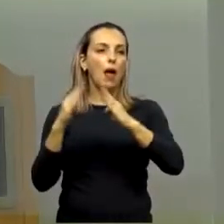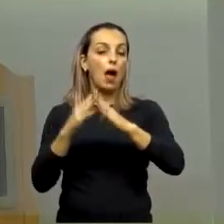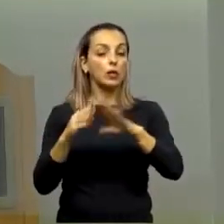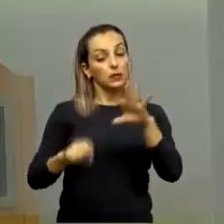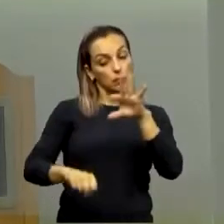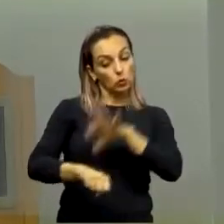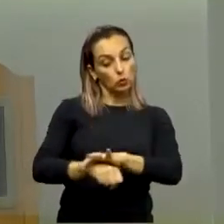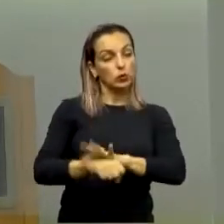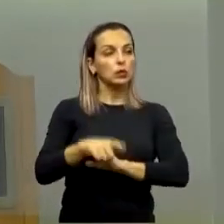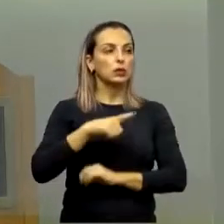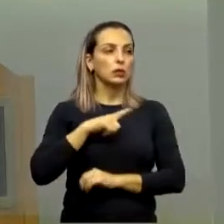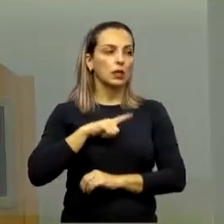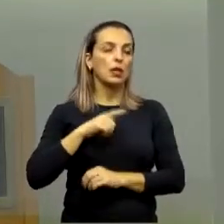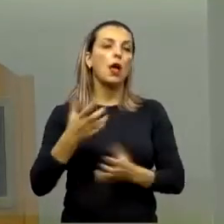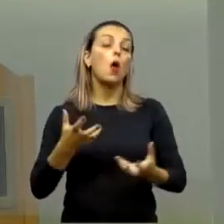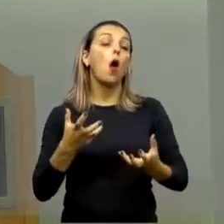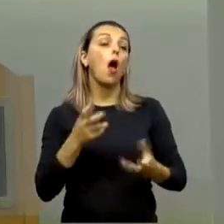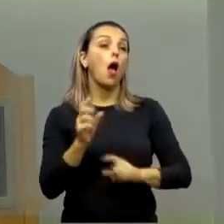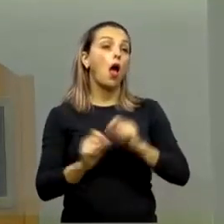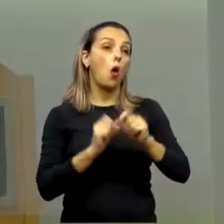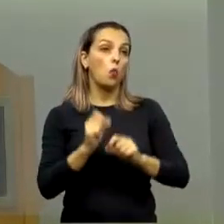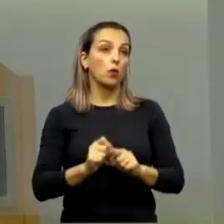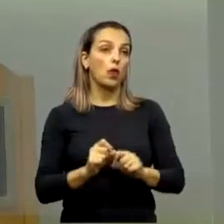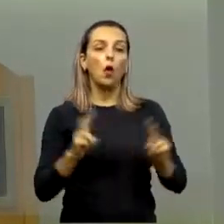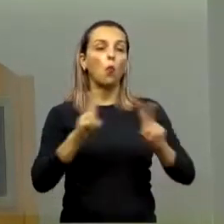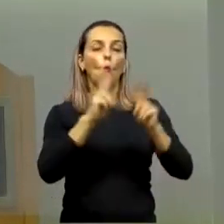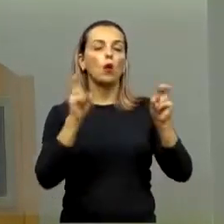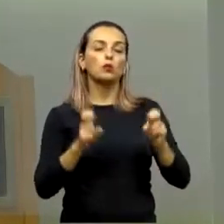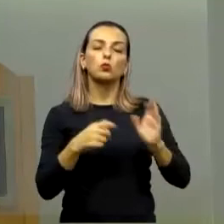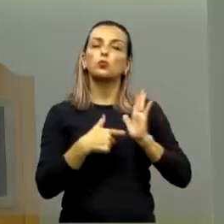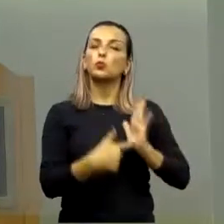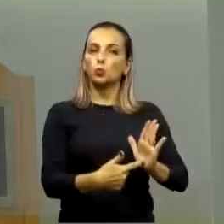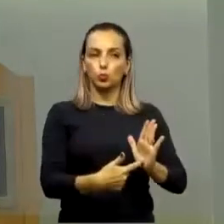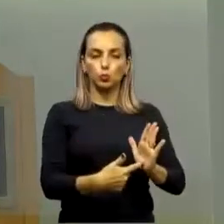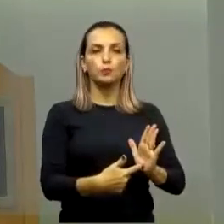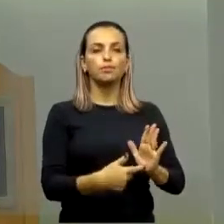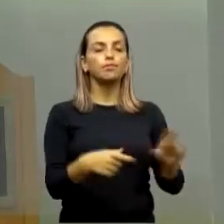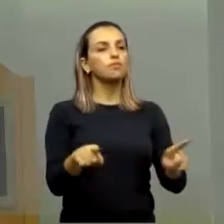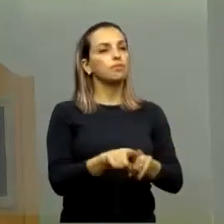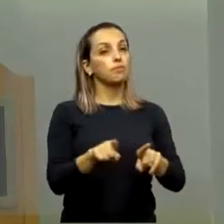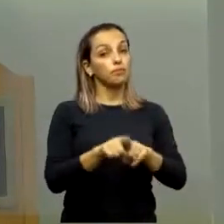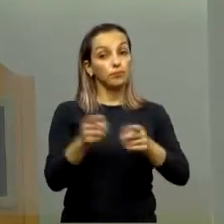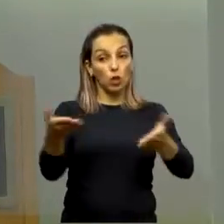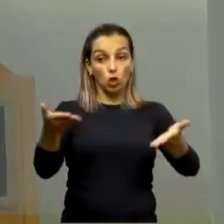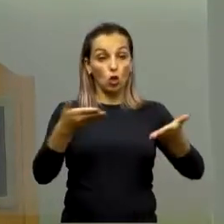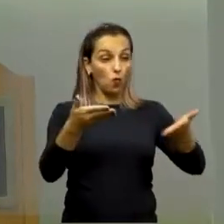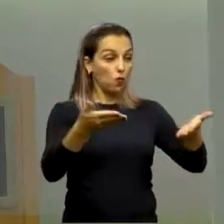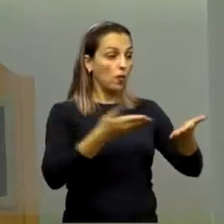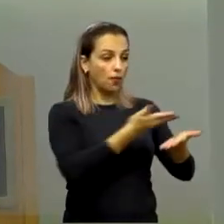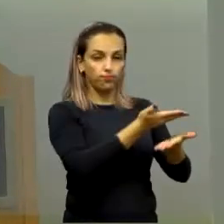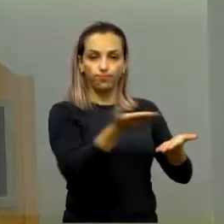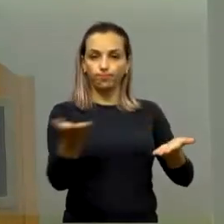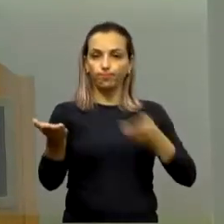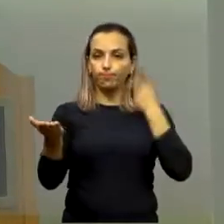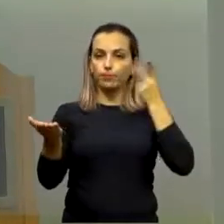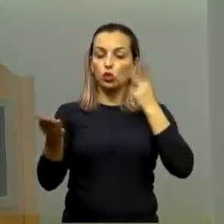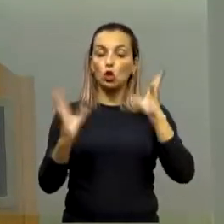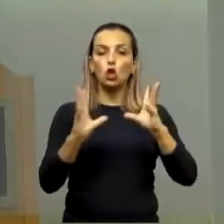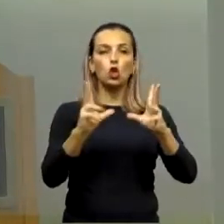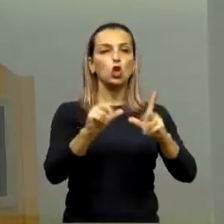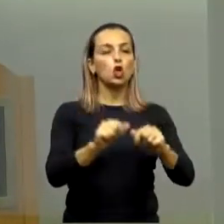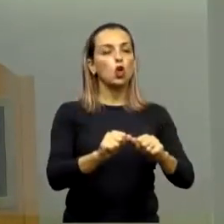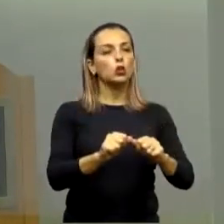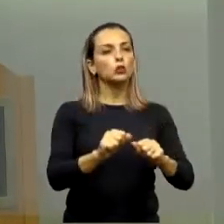segurança Então queria começar levantando essa situação também gostaria de fazer um convite aqui a todos vereadores aqui nos